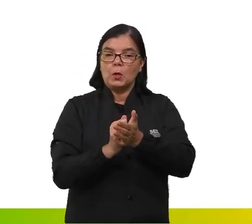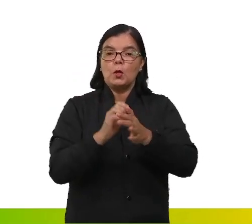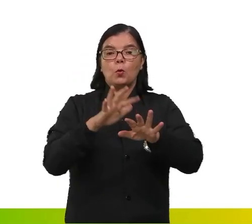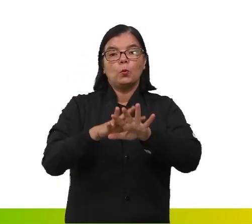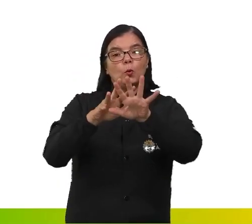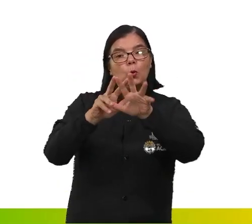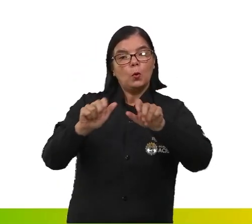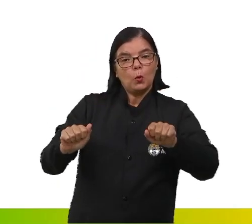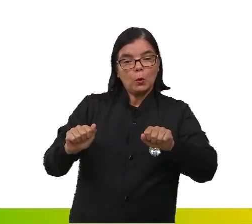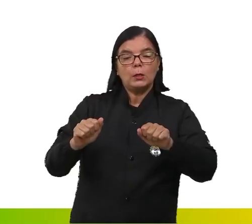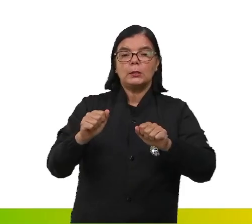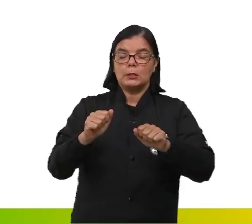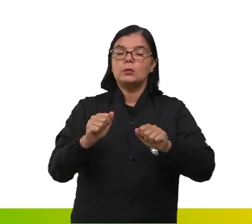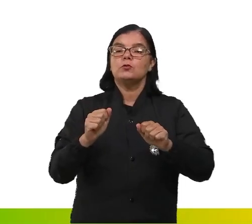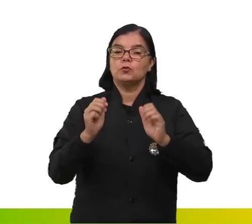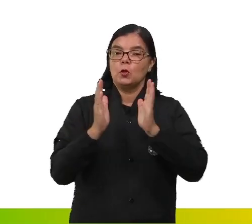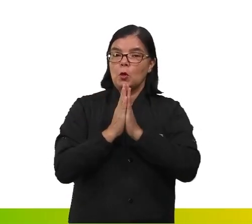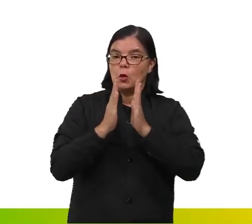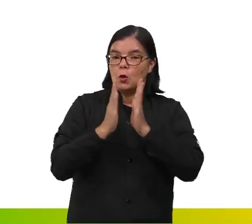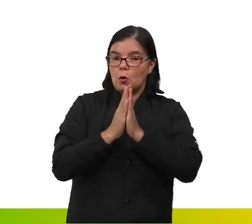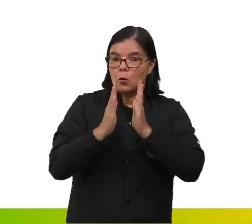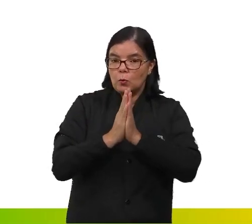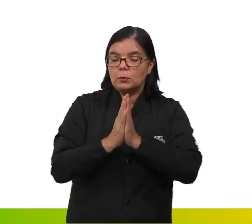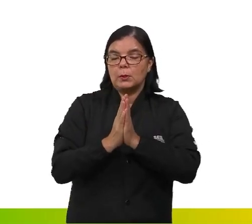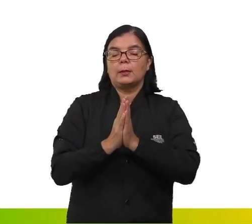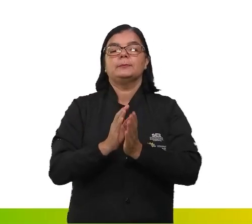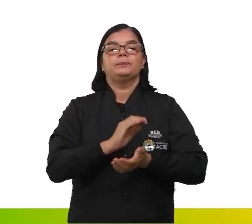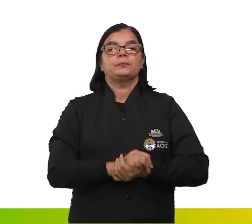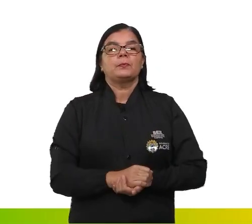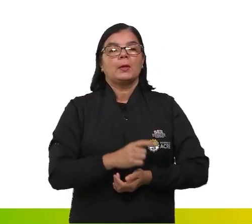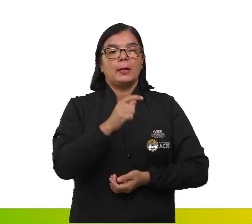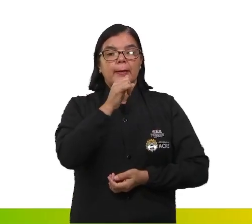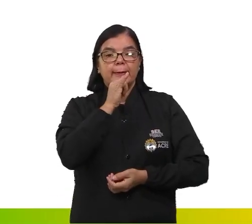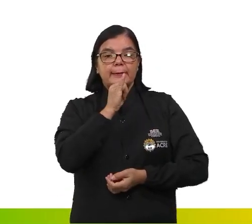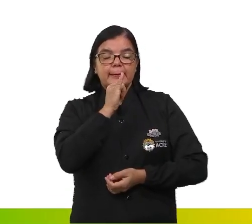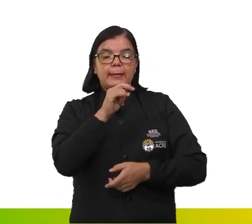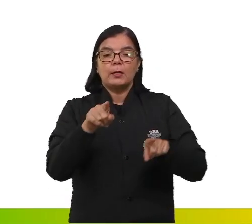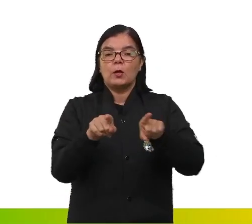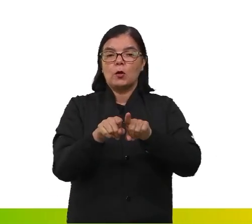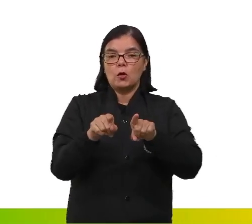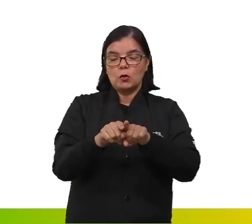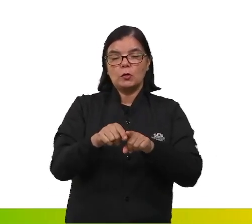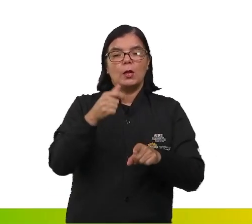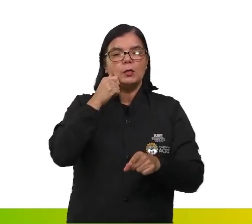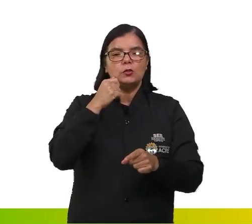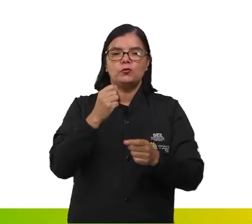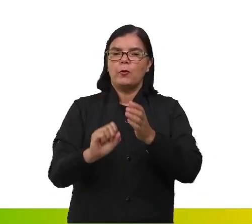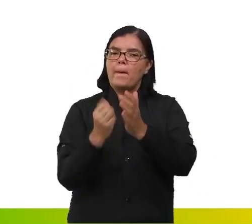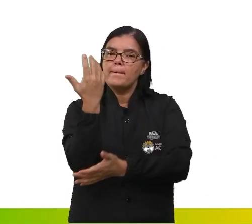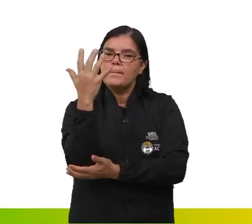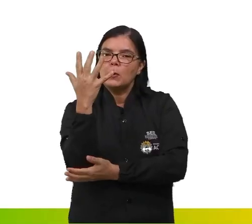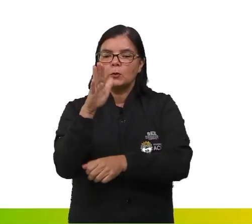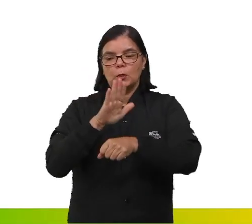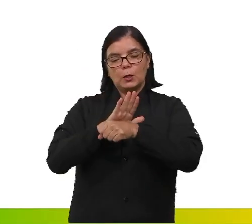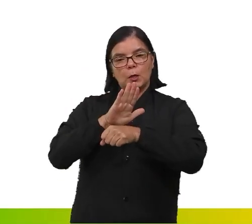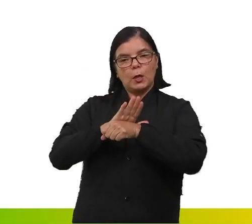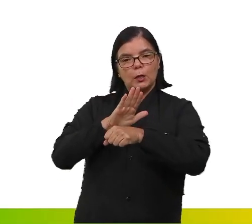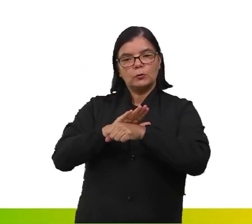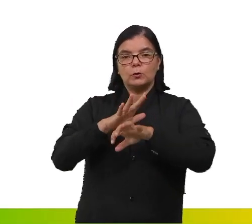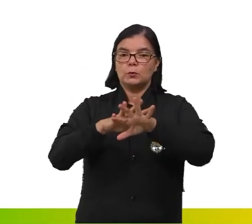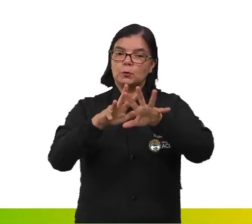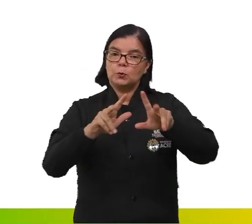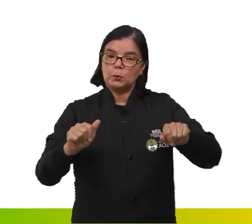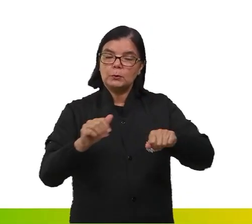curandeira. Curandeira aqui não é no sentido de feiticeira, não é? Por exemplo, conhecia ervas medicinais que ajudavam na cura